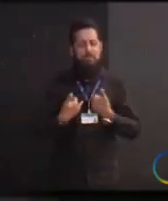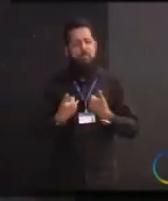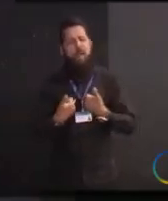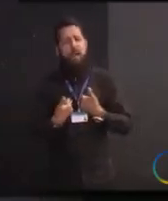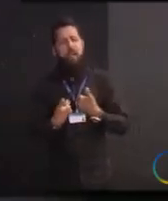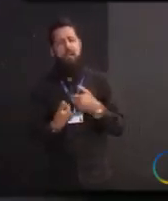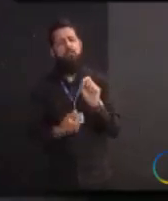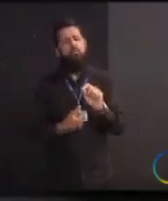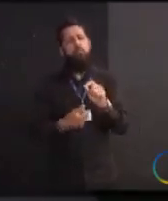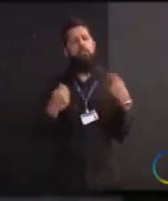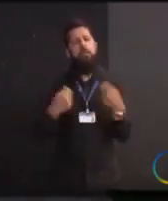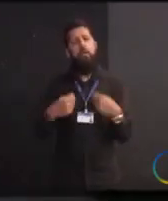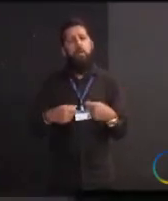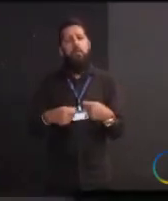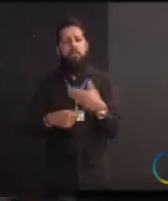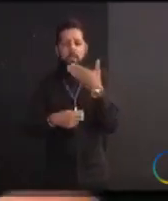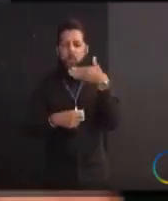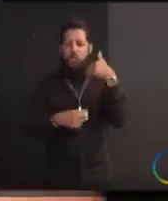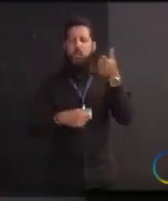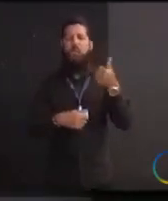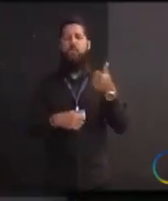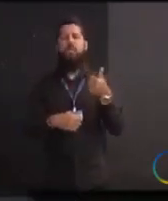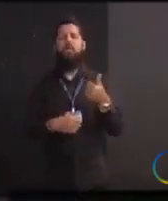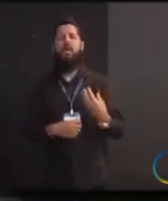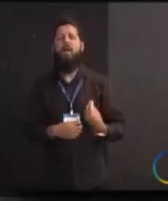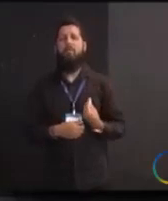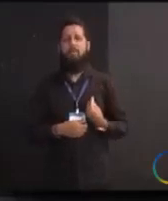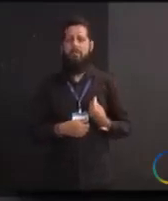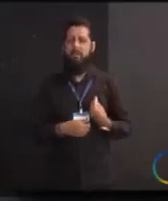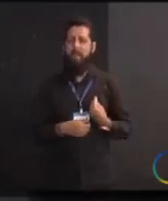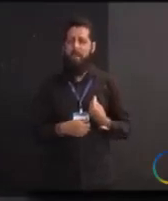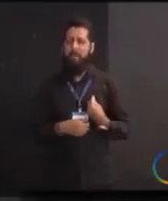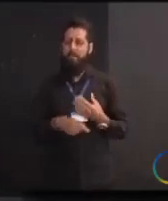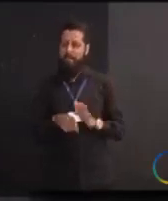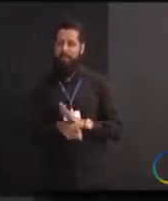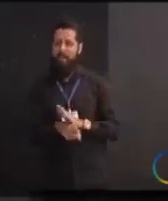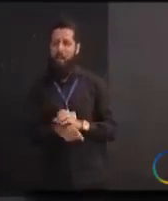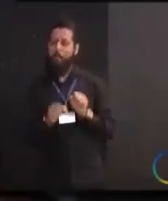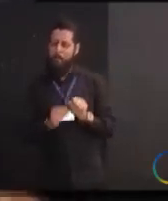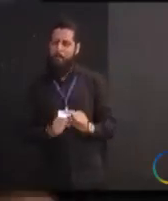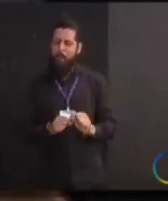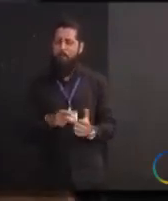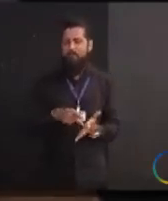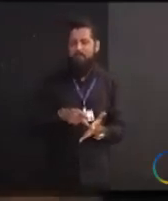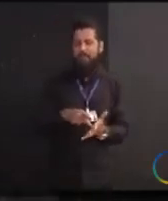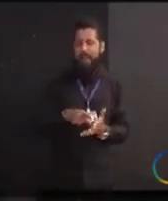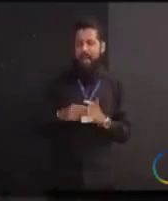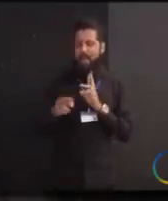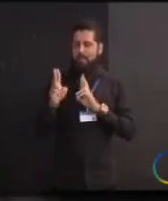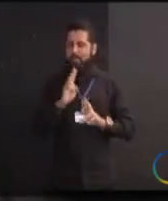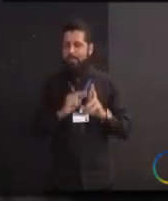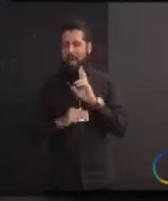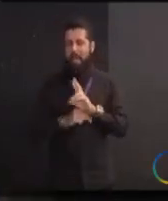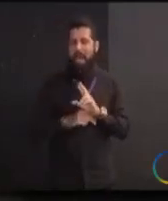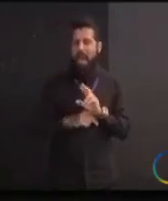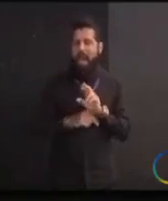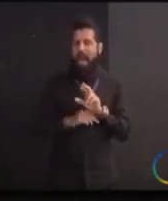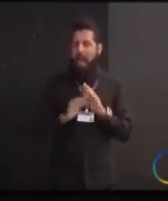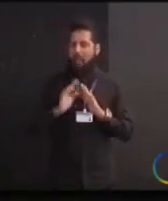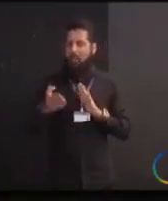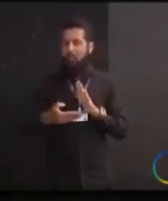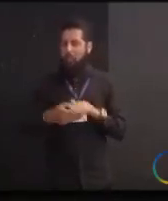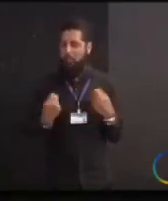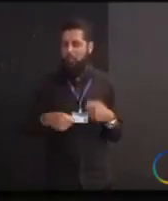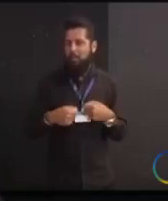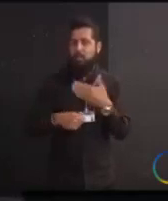Entusiasmei. Ela disse assim, eu posso falar tudo? Aí eu recuei. Diga